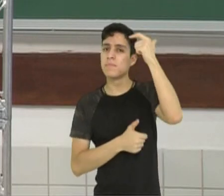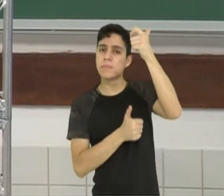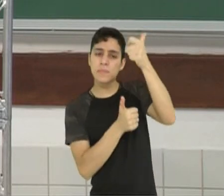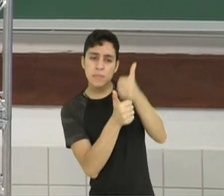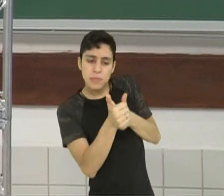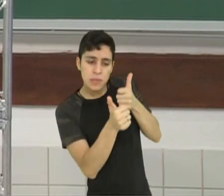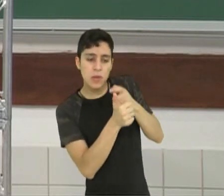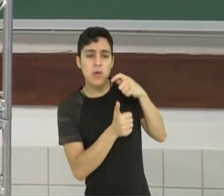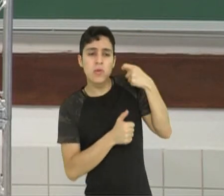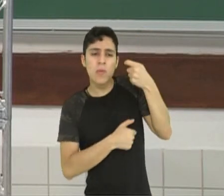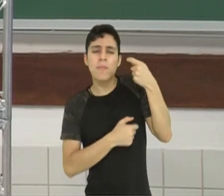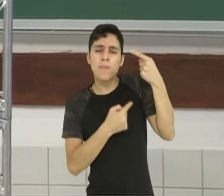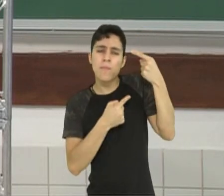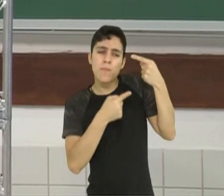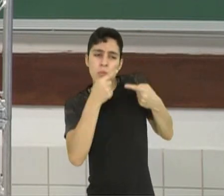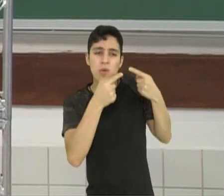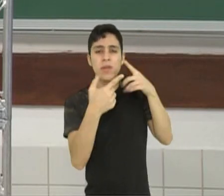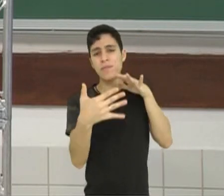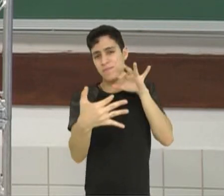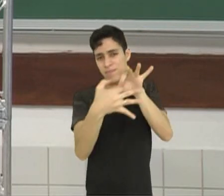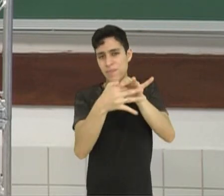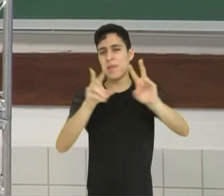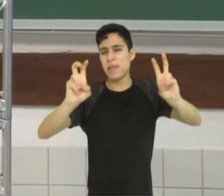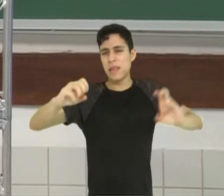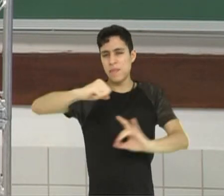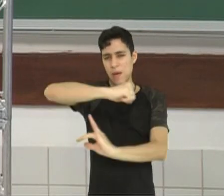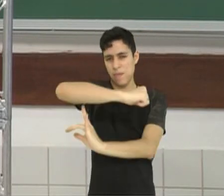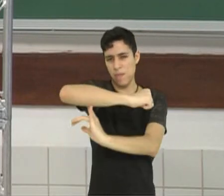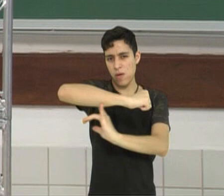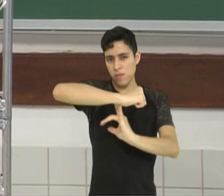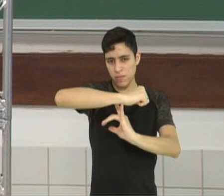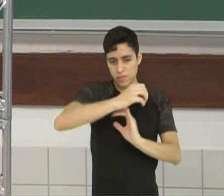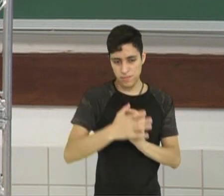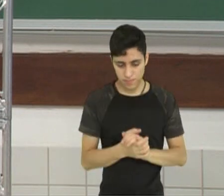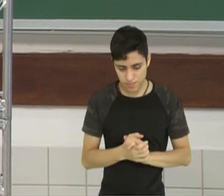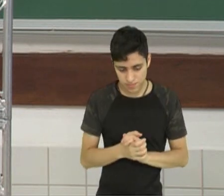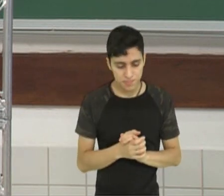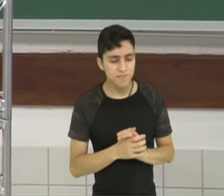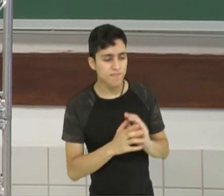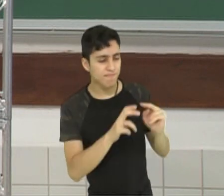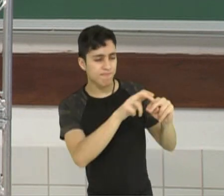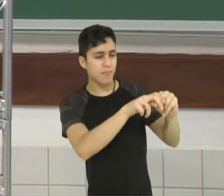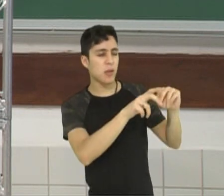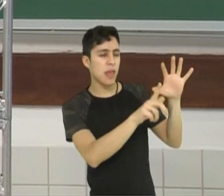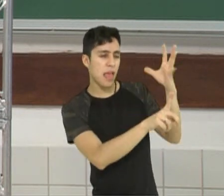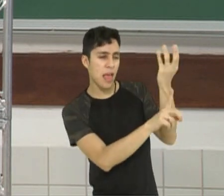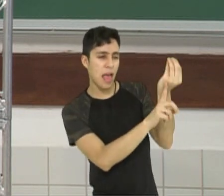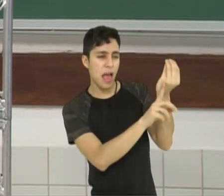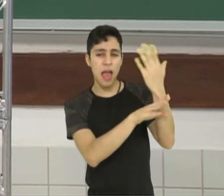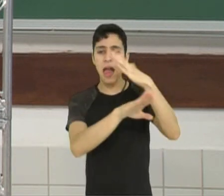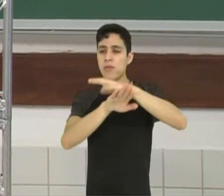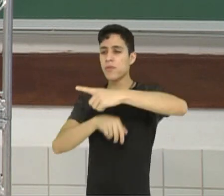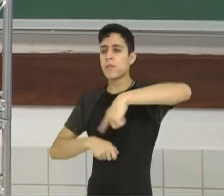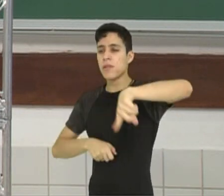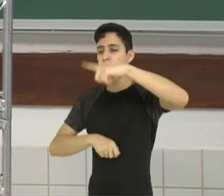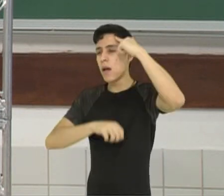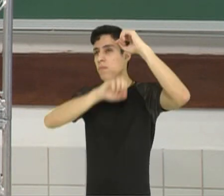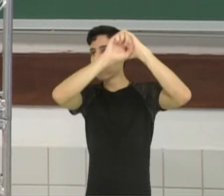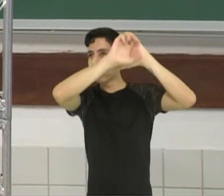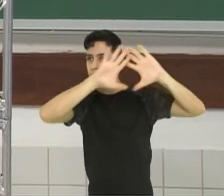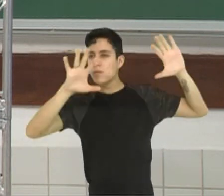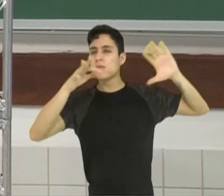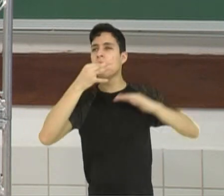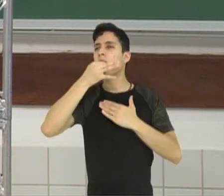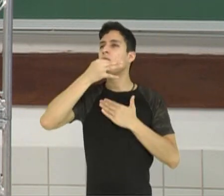questões políticas que envolviam ali a ponte. Então, é através disso levar a pensar e criticar mesmo, e pensar